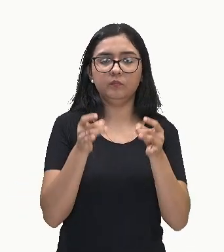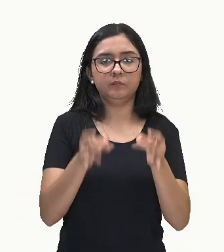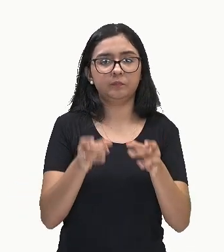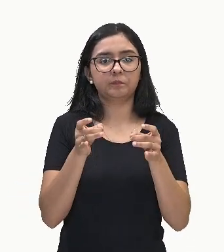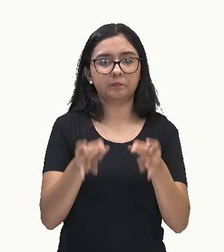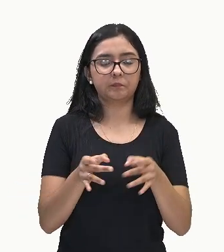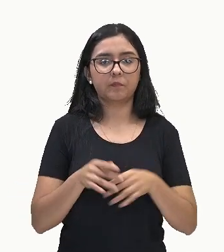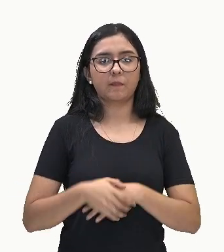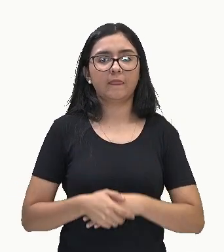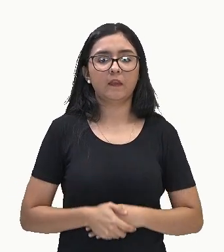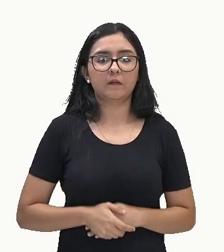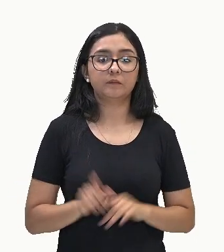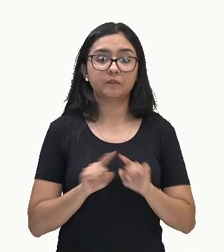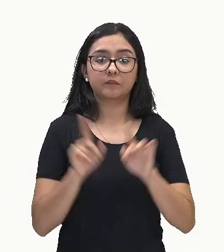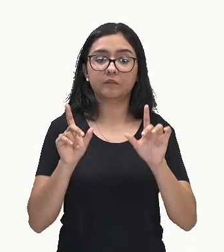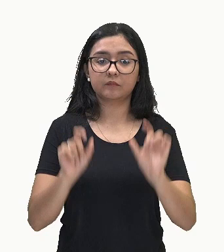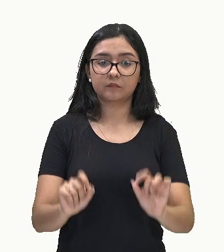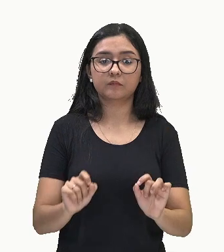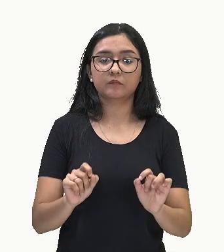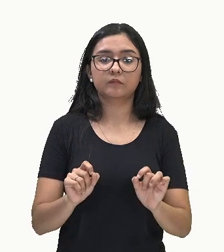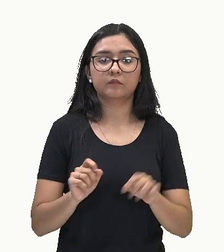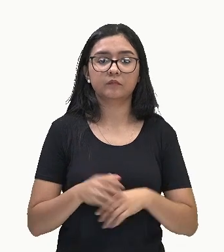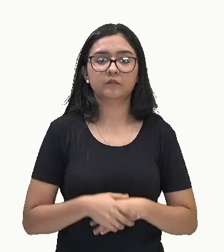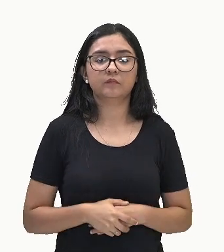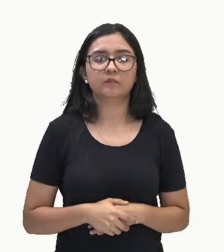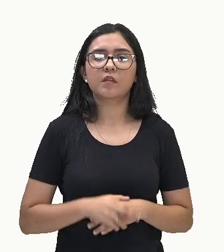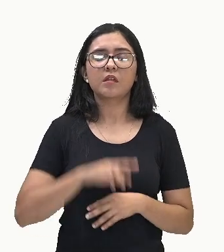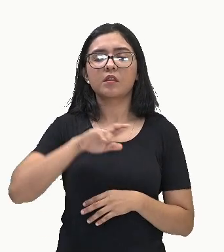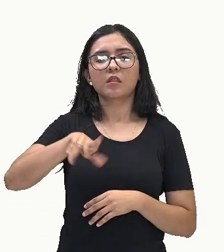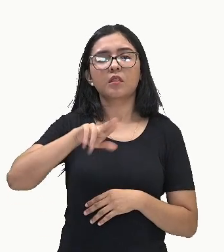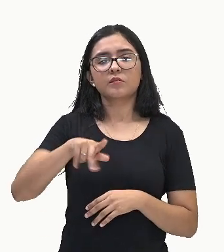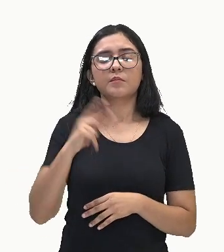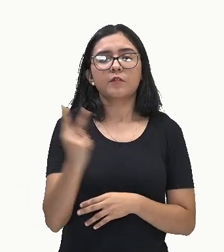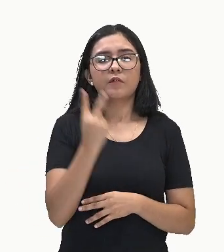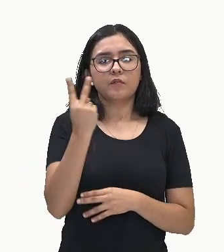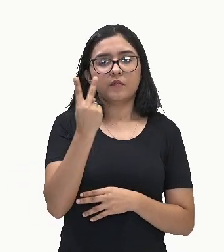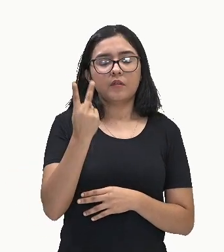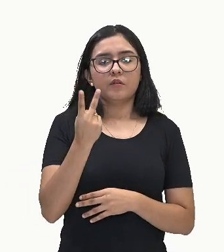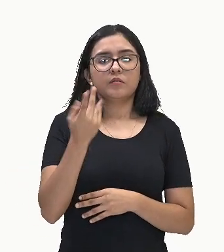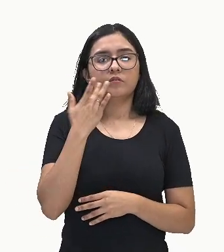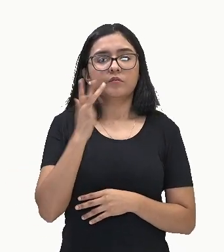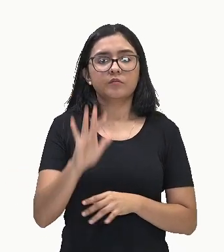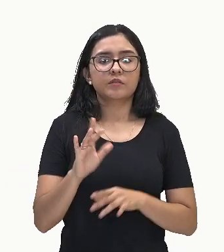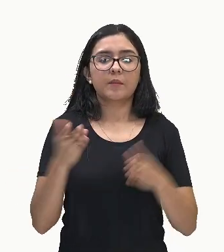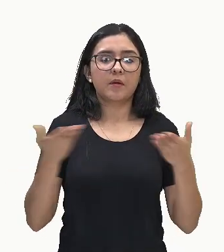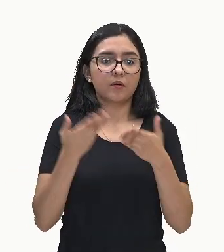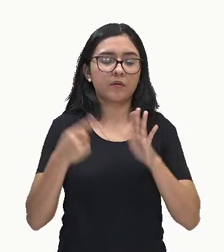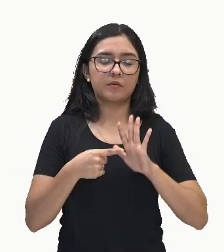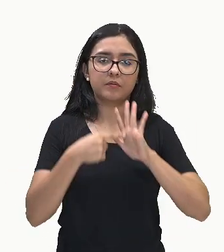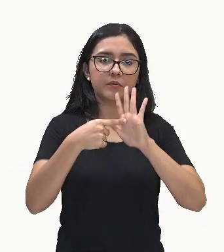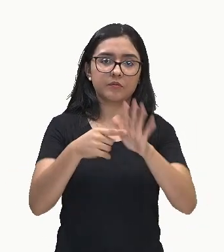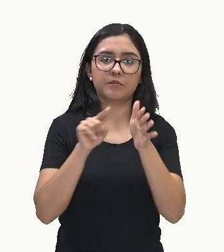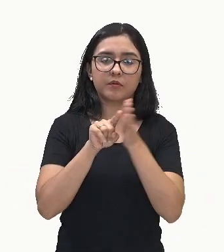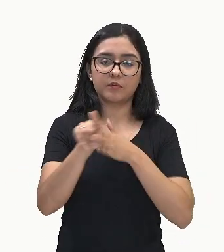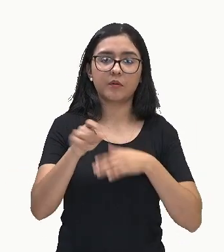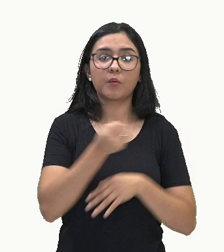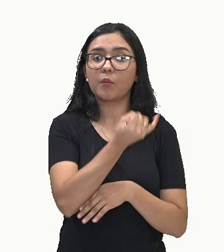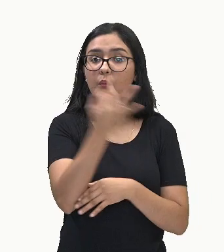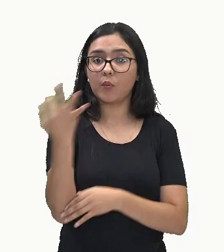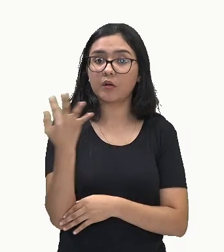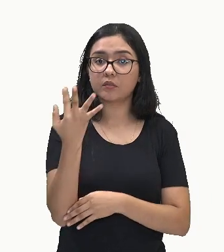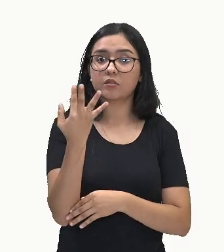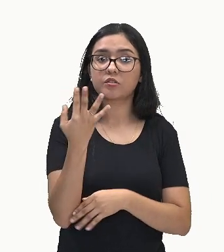vendidas mas aqui ó não se fala em valores não a gente não sabe até agora né Quantas unidades